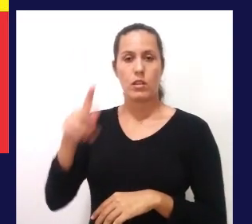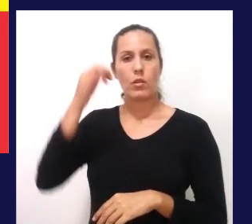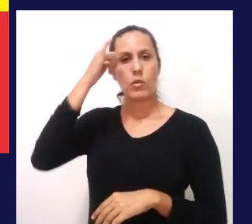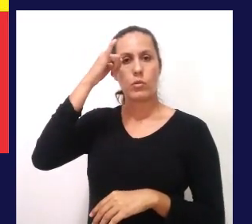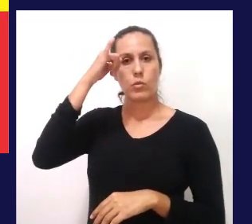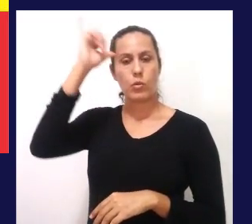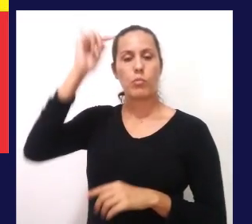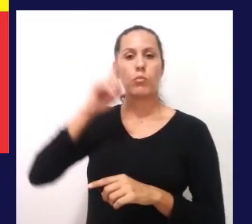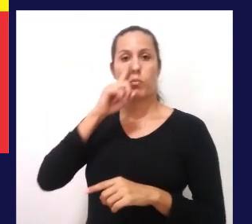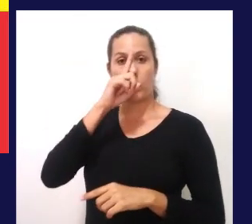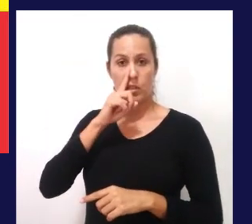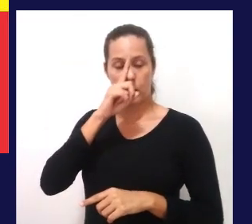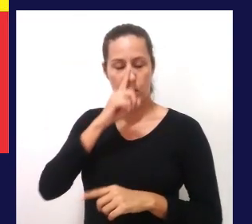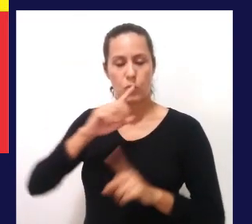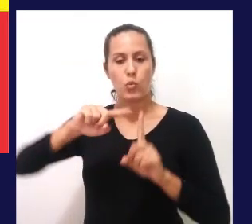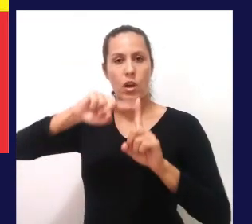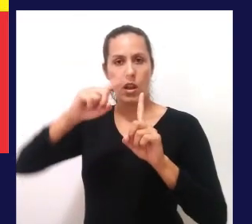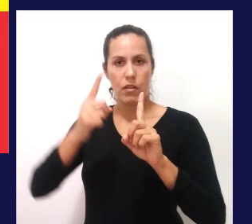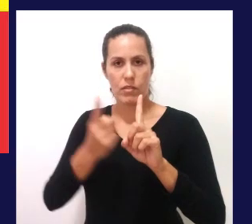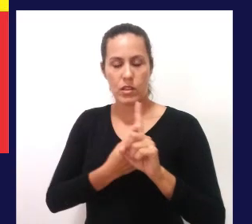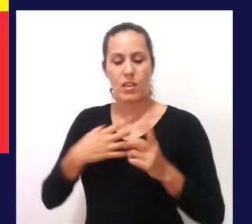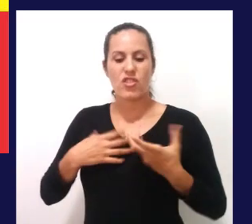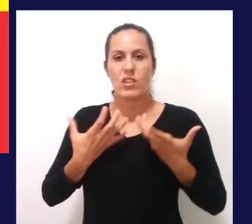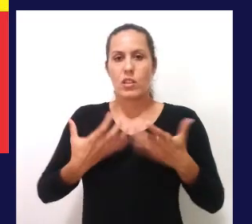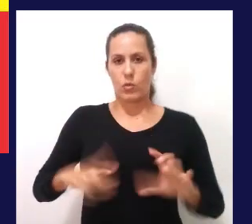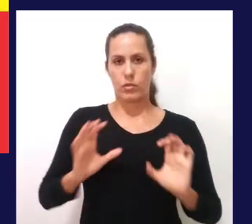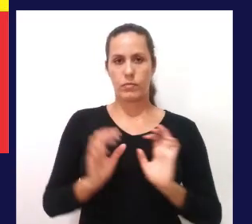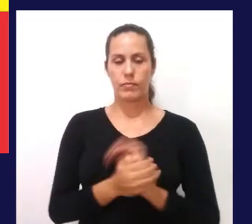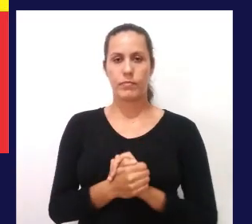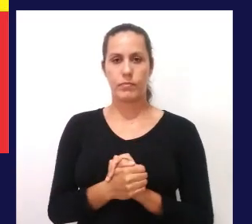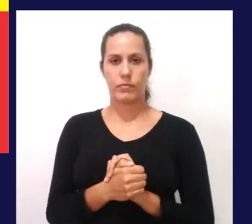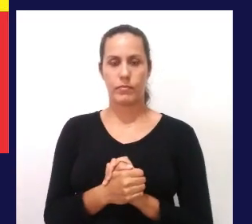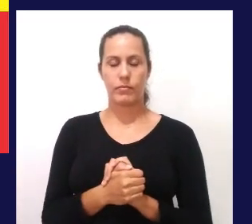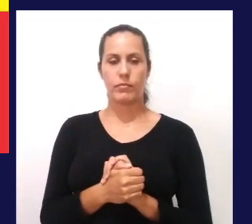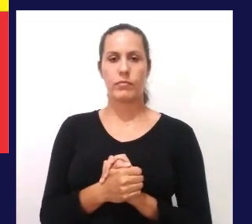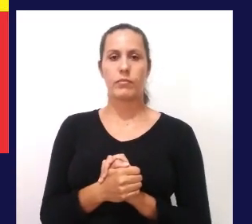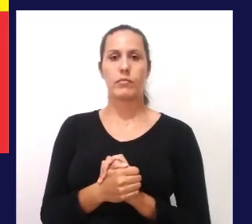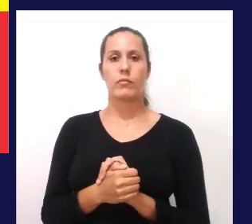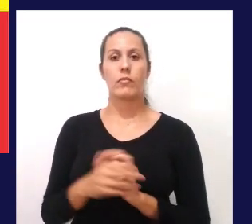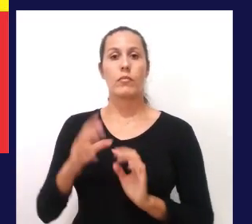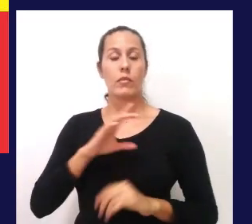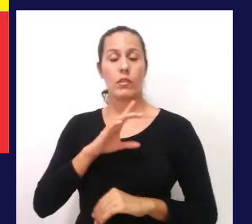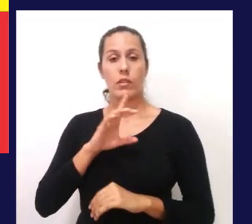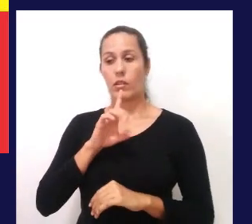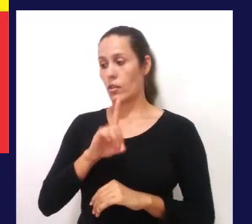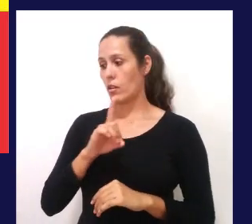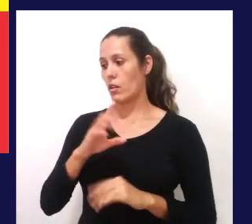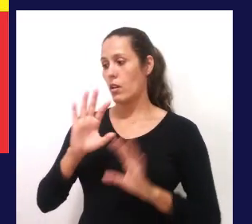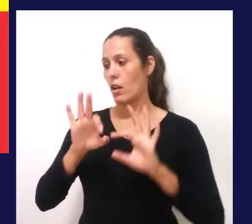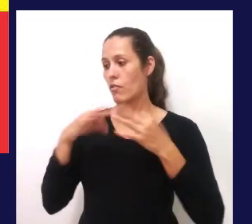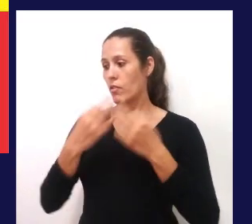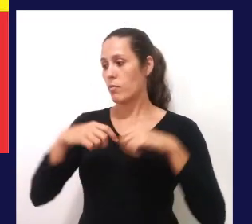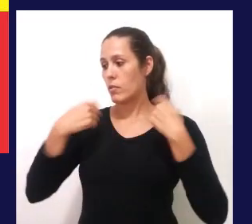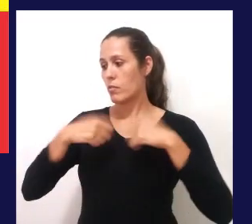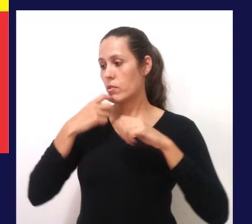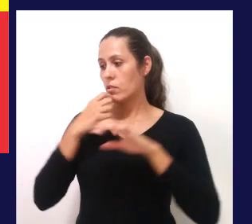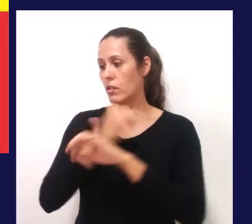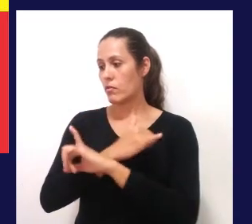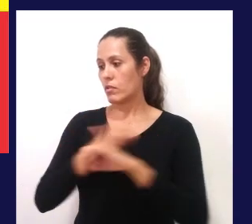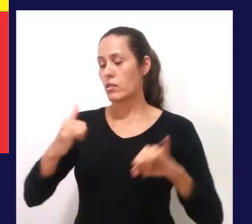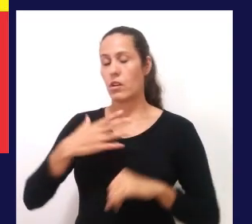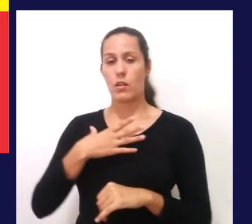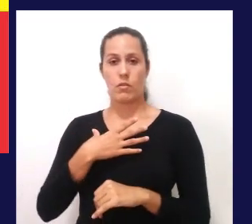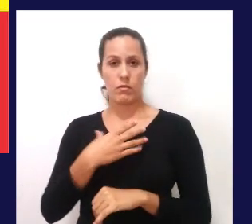uma gravidez indesejada. A família deve informar aos filhos que as